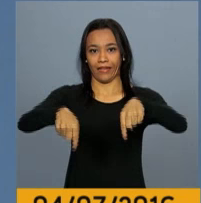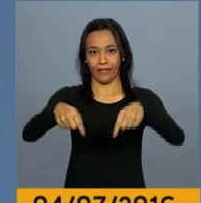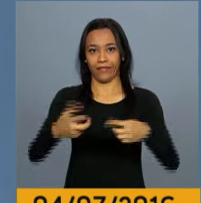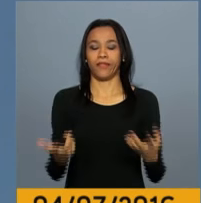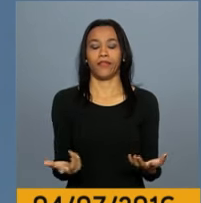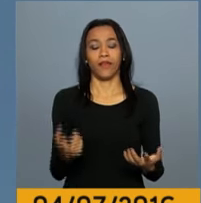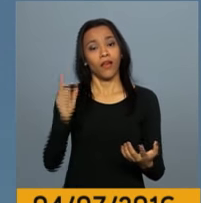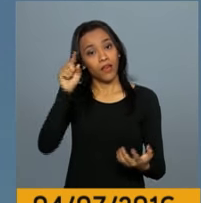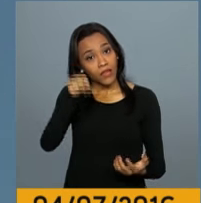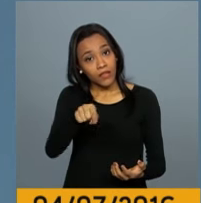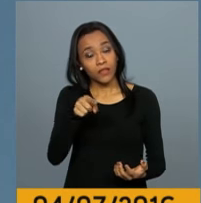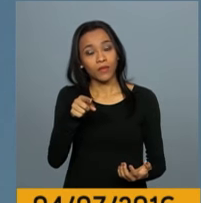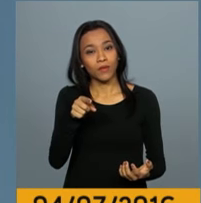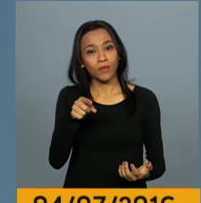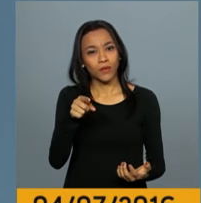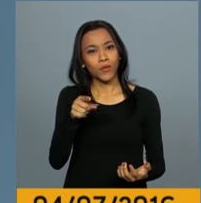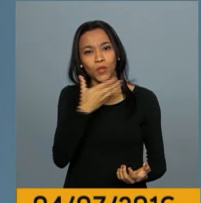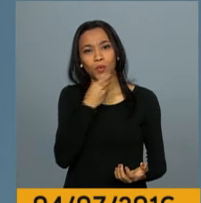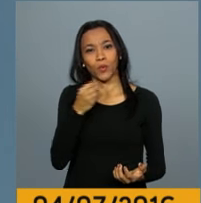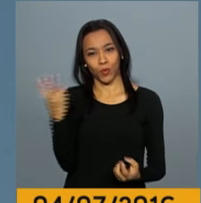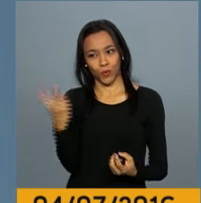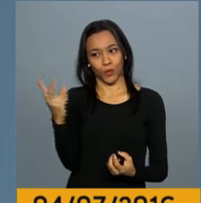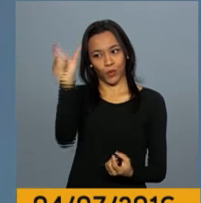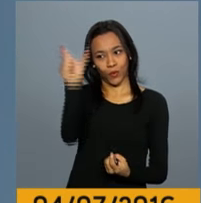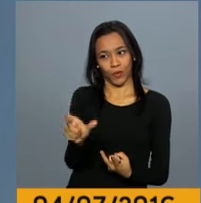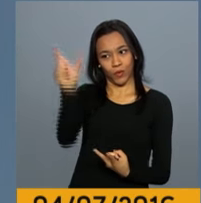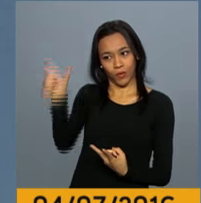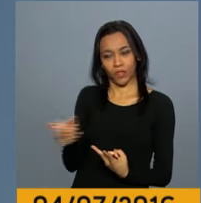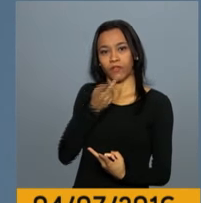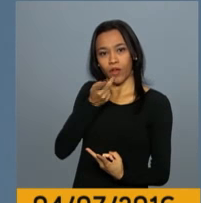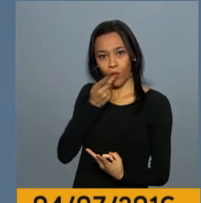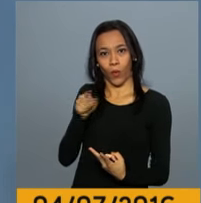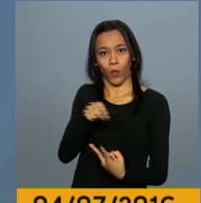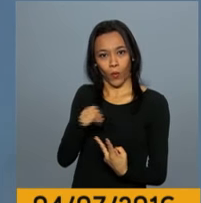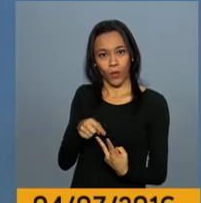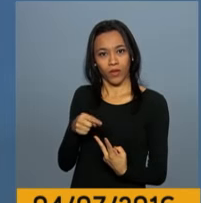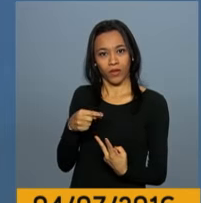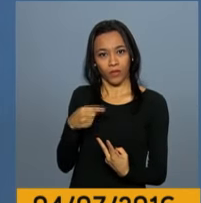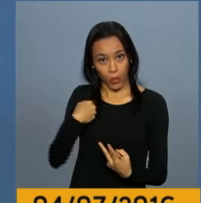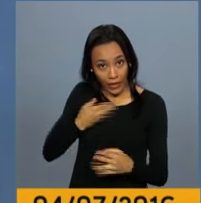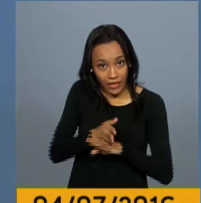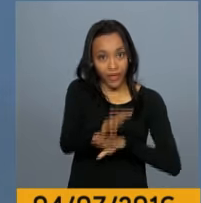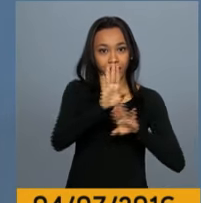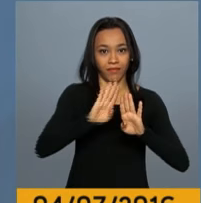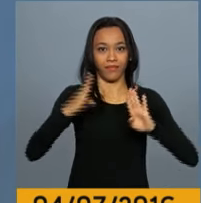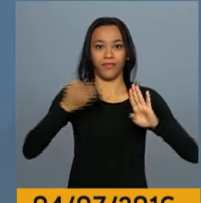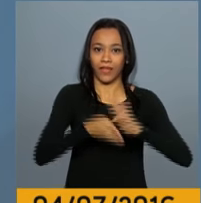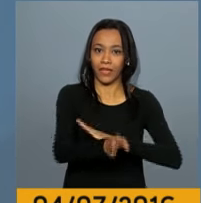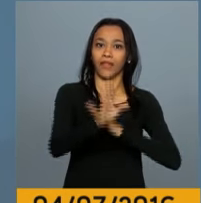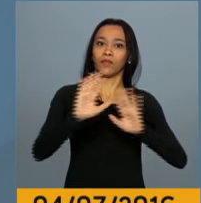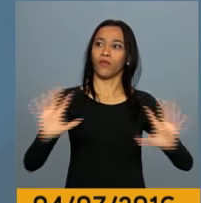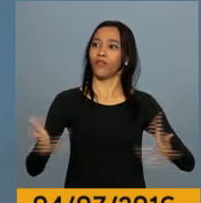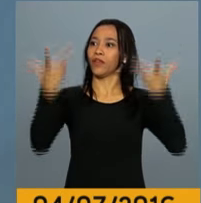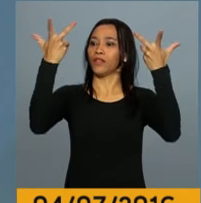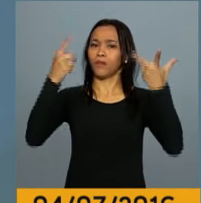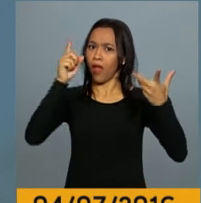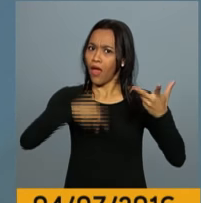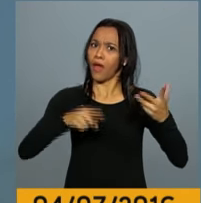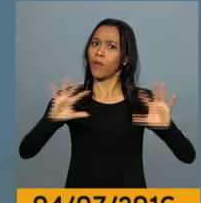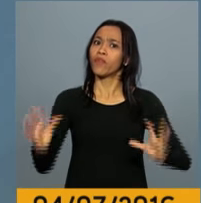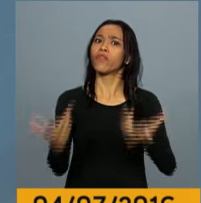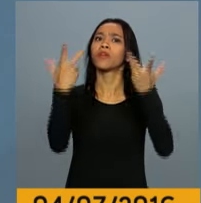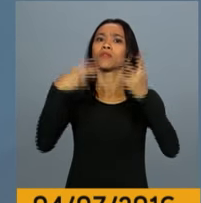revelar, como me diziam o Plínio e o Cesário, logo da entrada, estão organizando um evento da